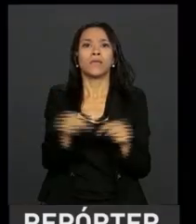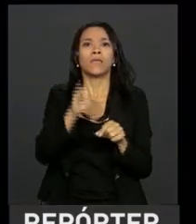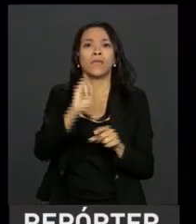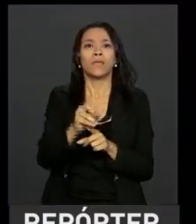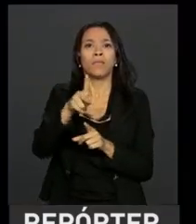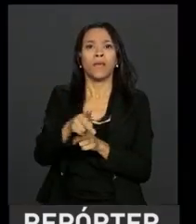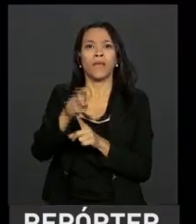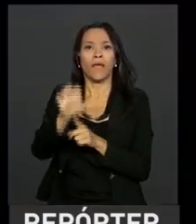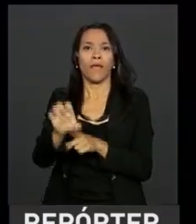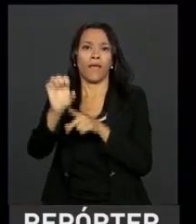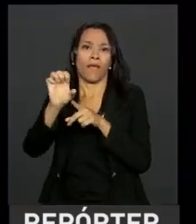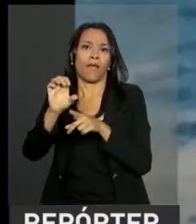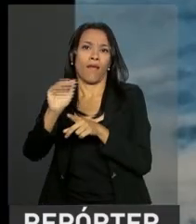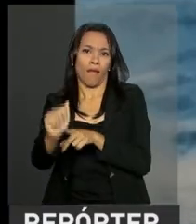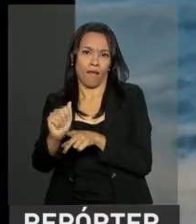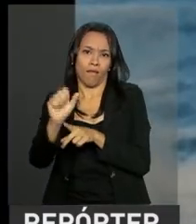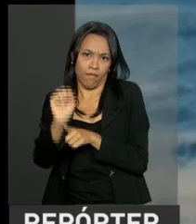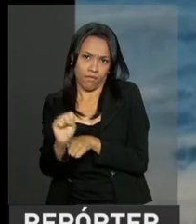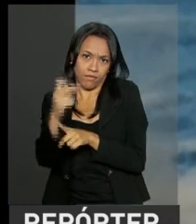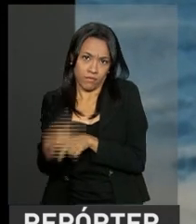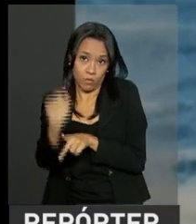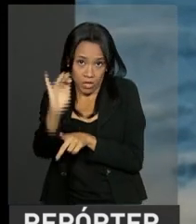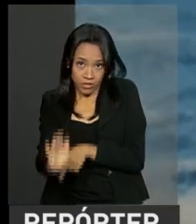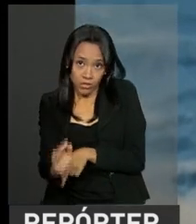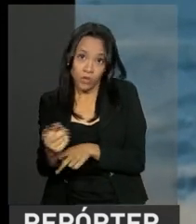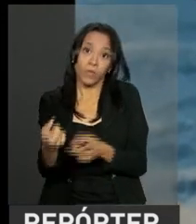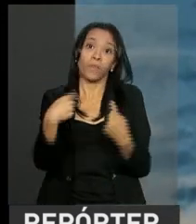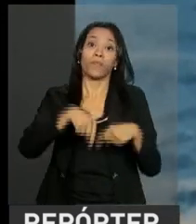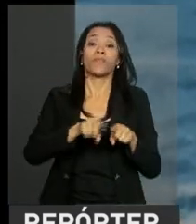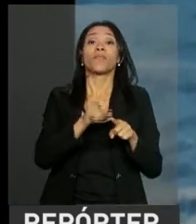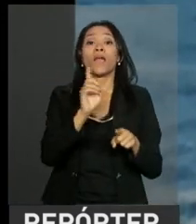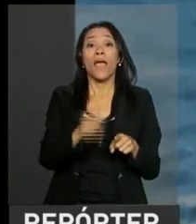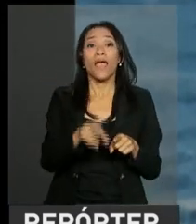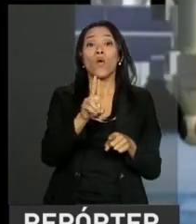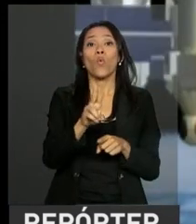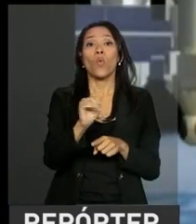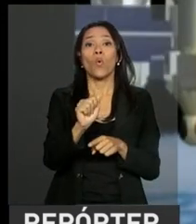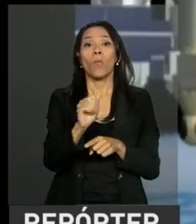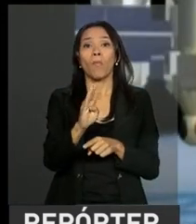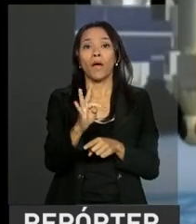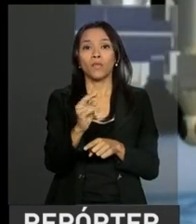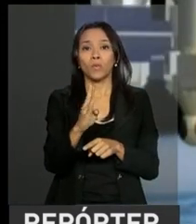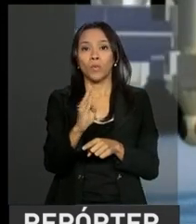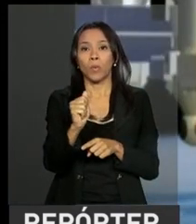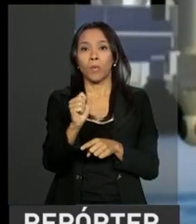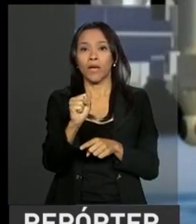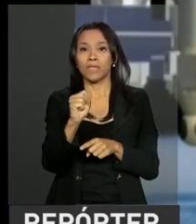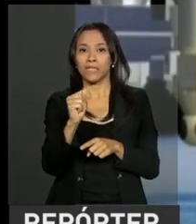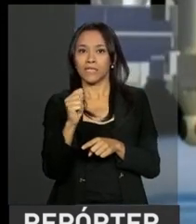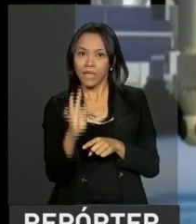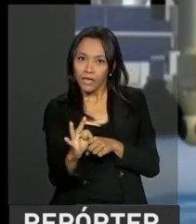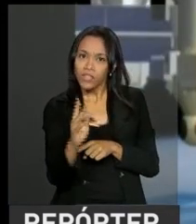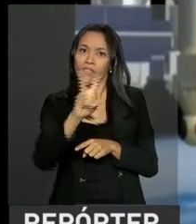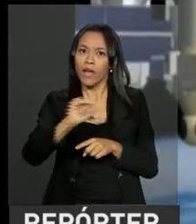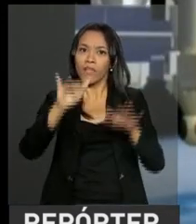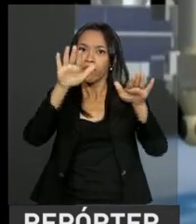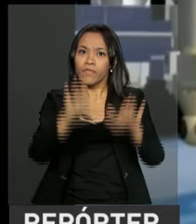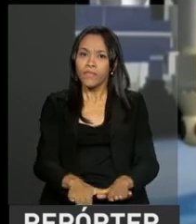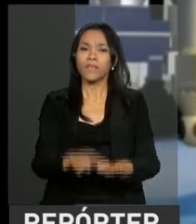ea agência espacial brasileira conhecido como ubatuba sat o satélite ficará na estação espacial internacional